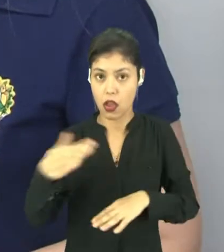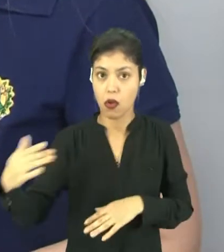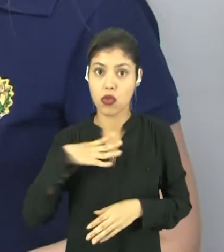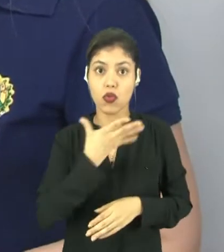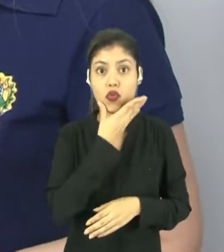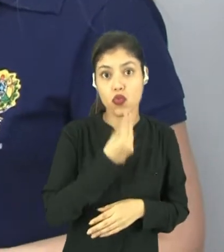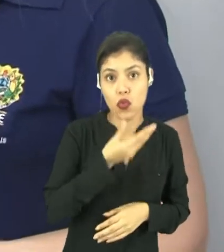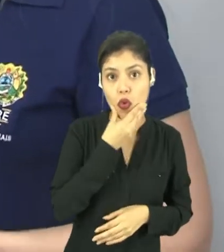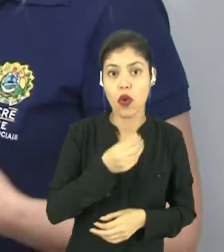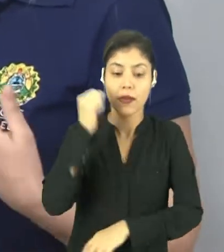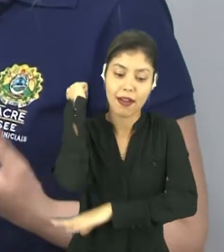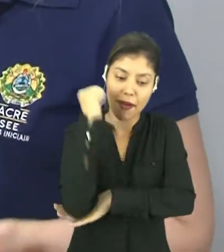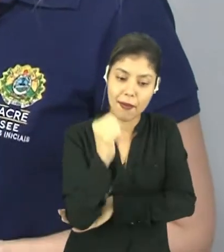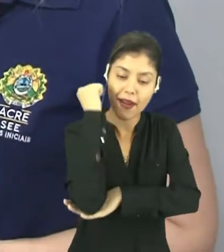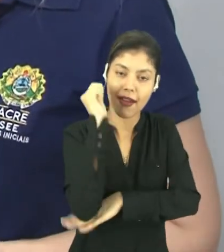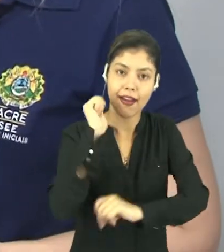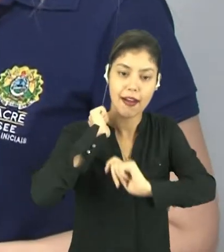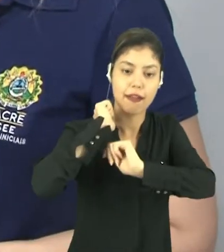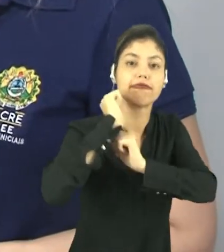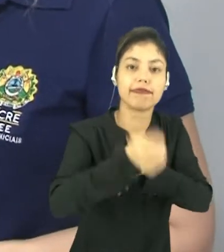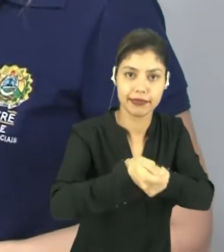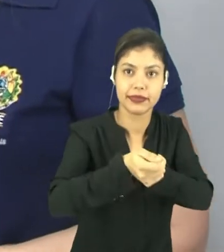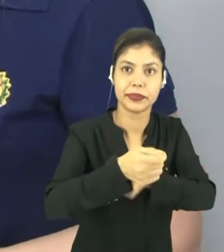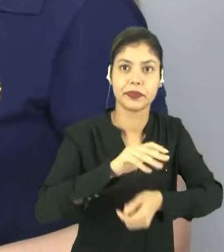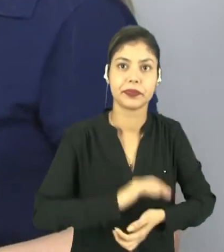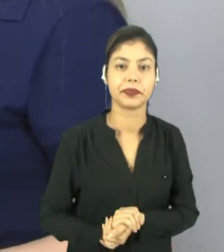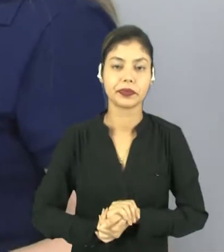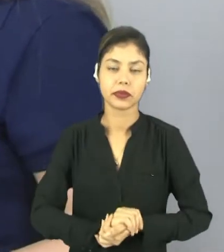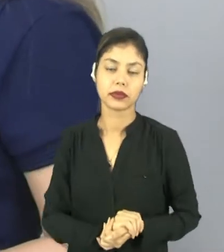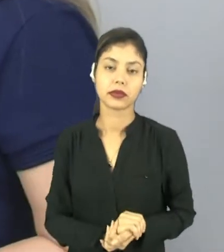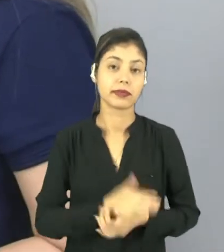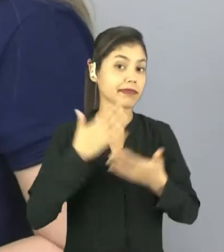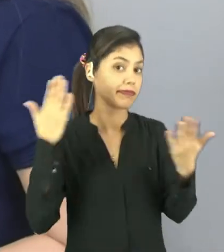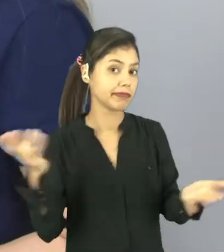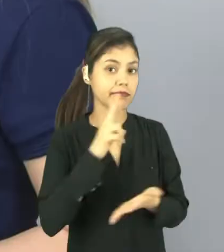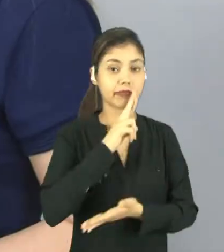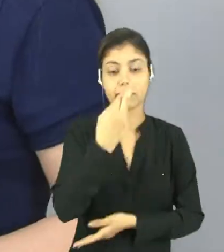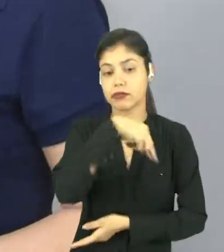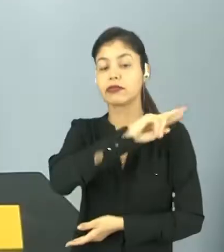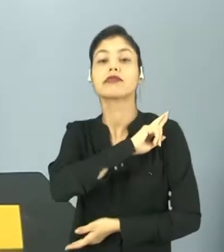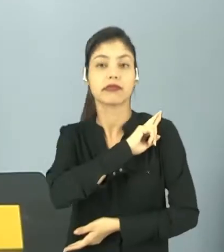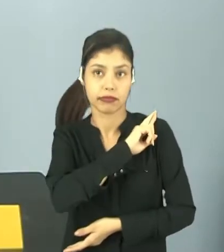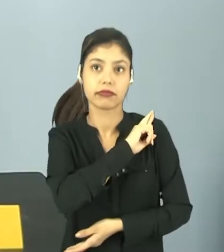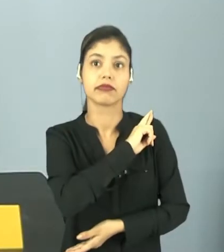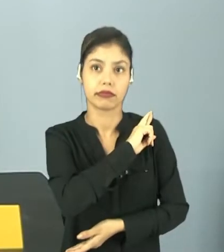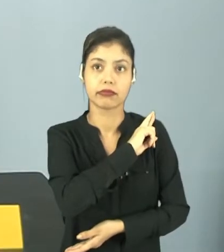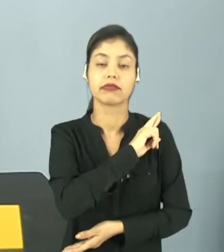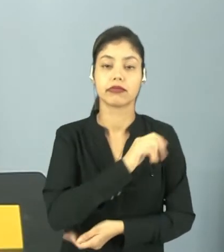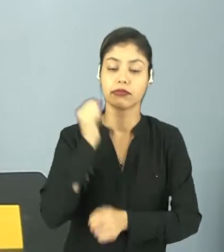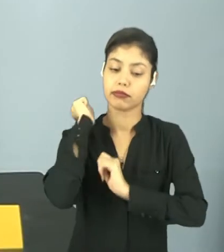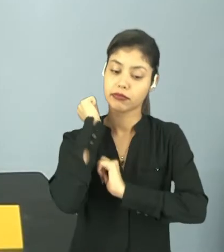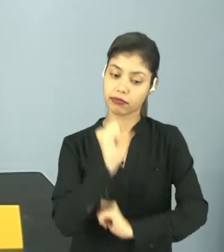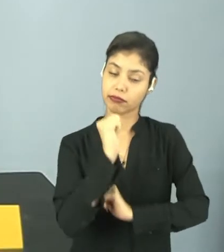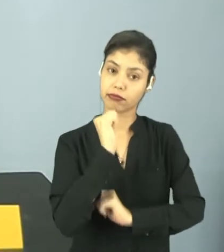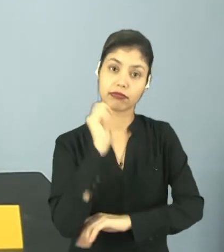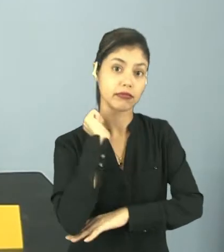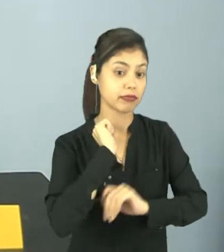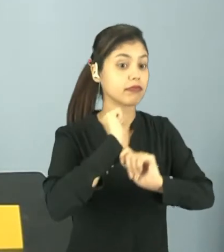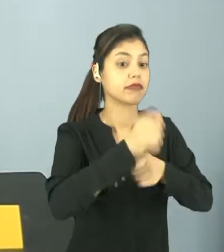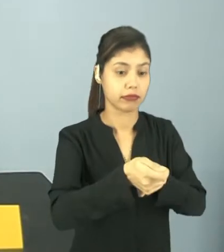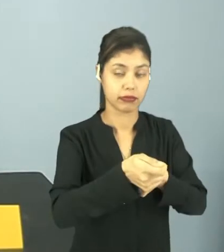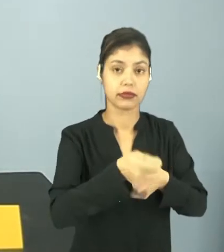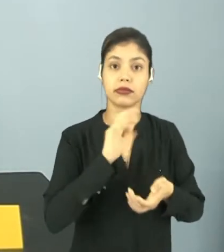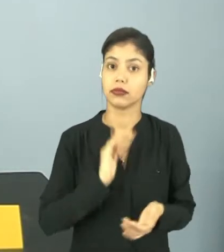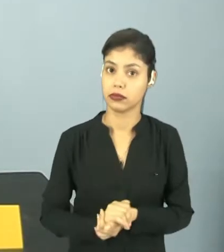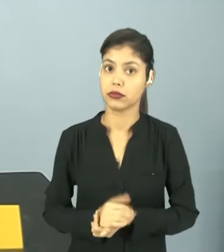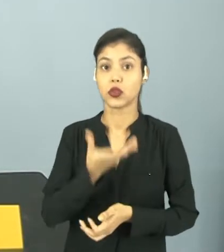homens pescavam e caçavam. Então, a responsabilidade de pescar e caçar